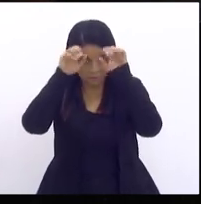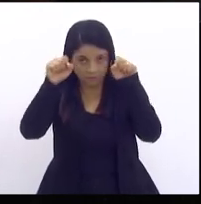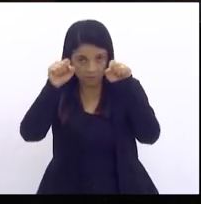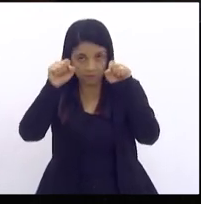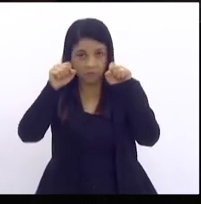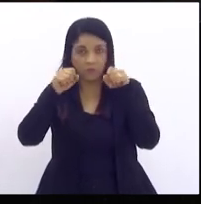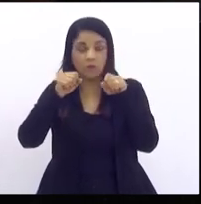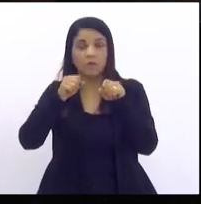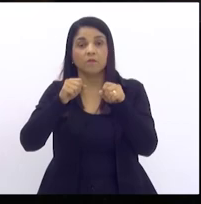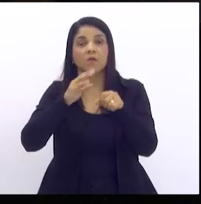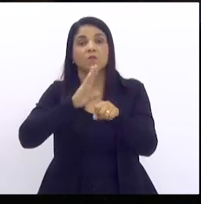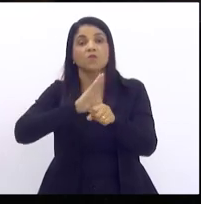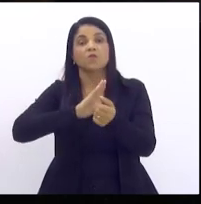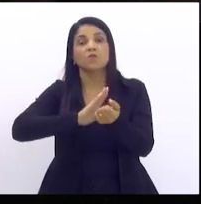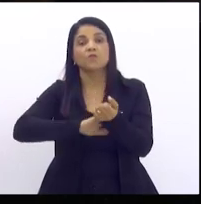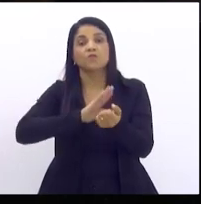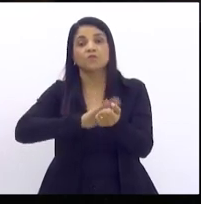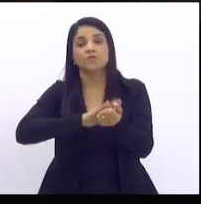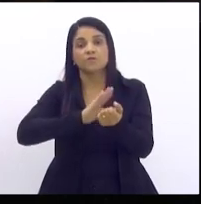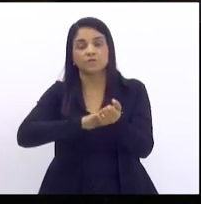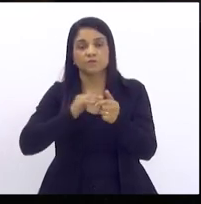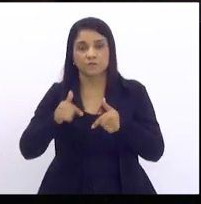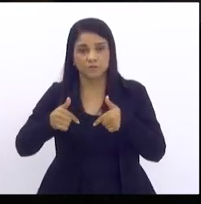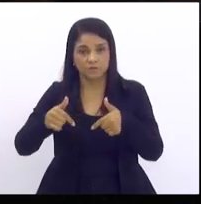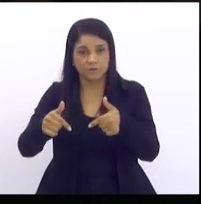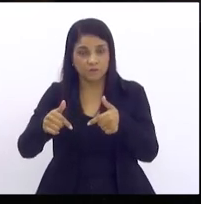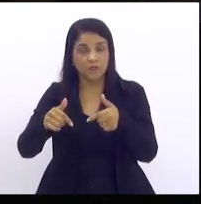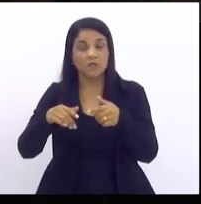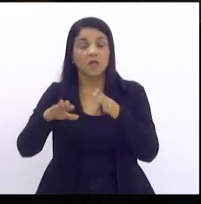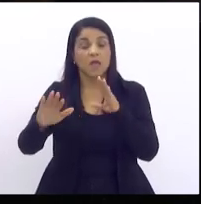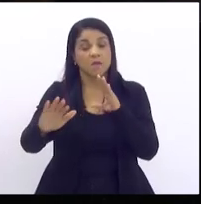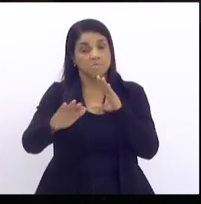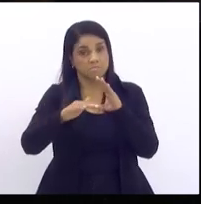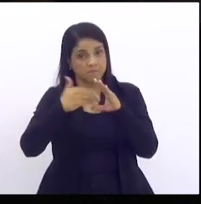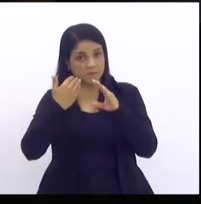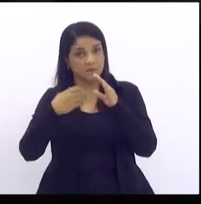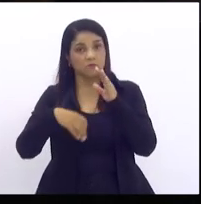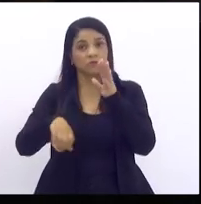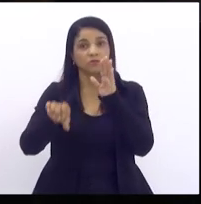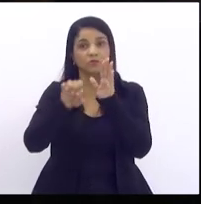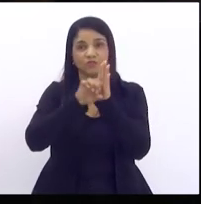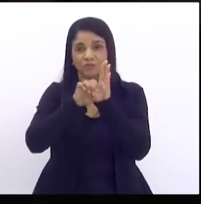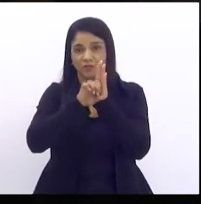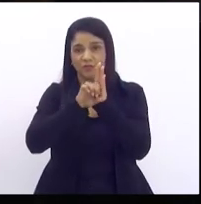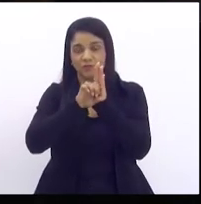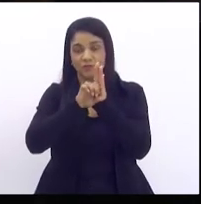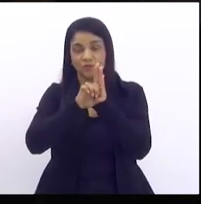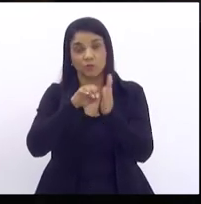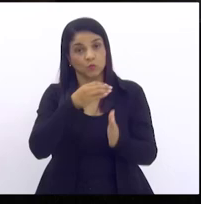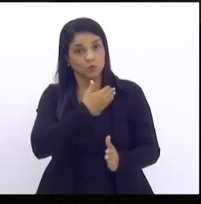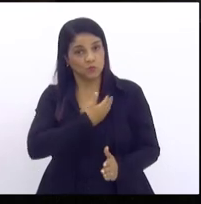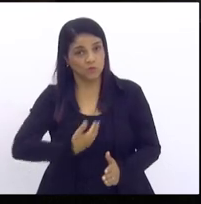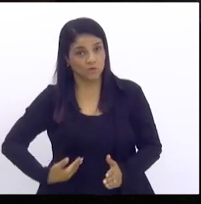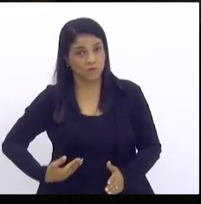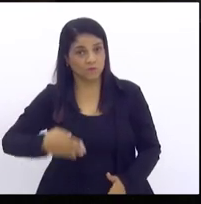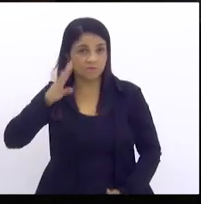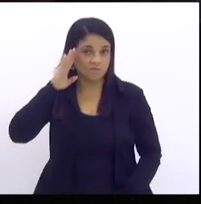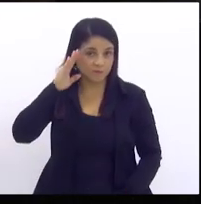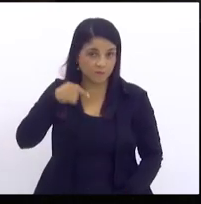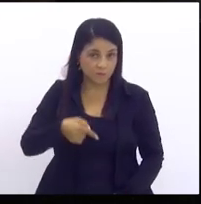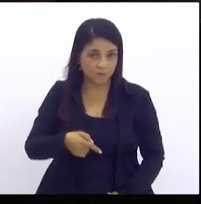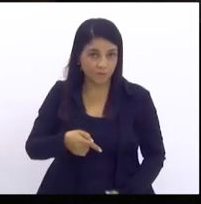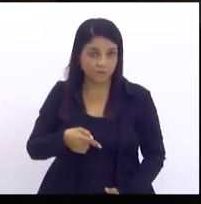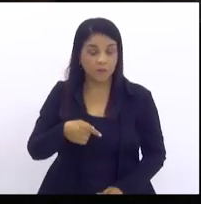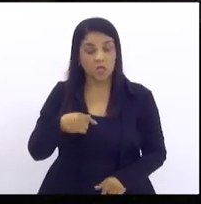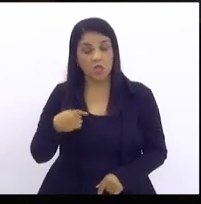seria interessante que a mensagem do Estatuto viesse do governo. E nós estamos prontos